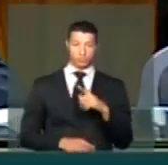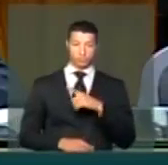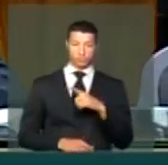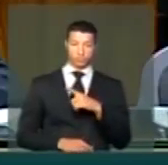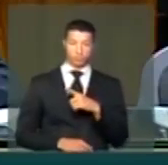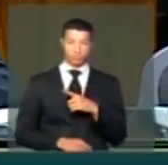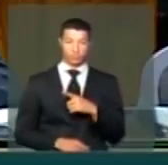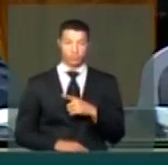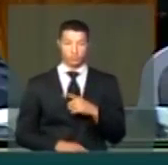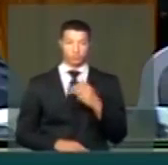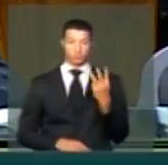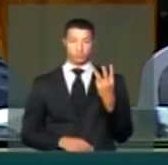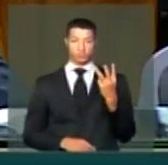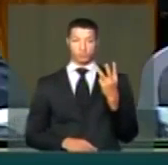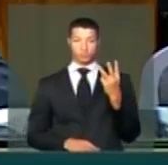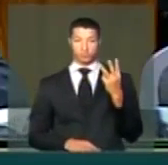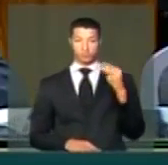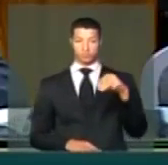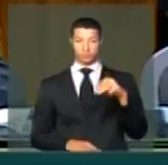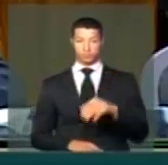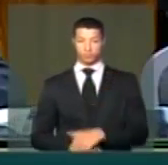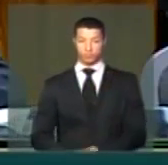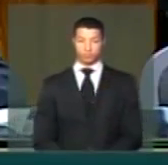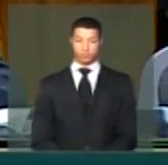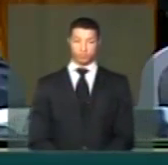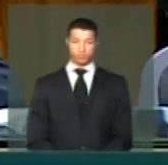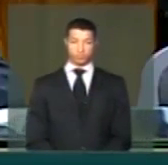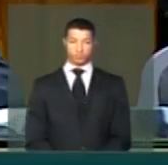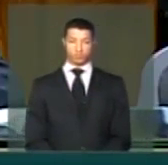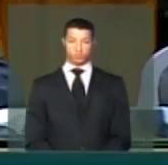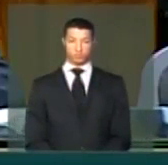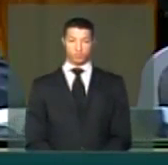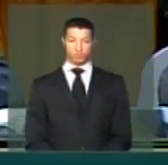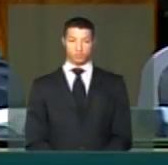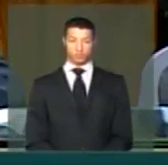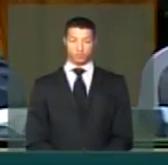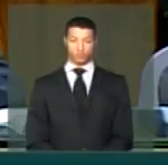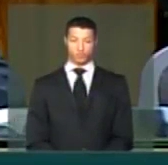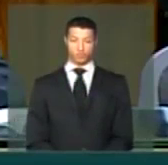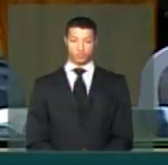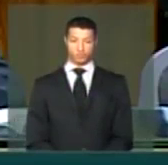Excelência dispõe de 3 minutos na tribuna.